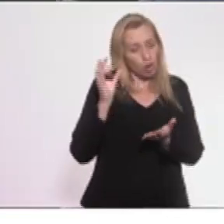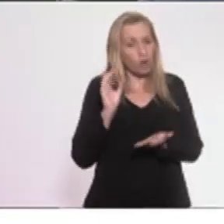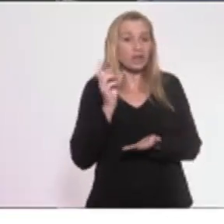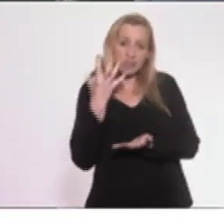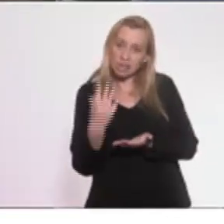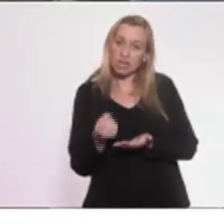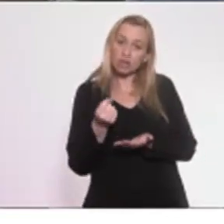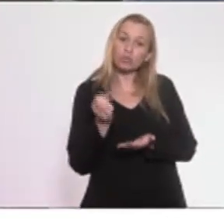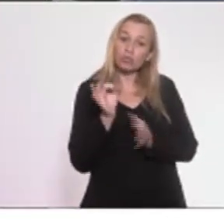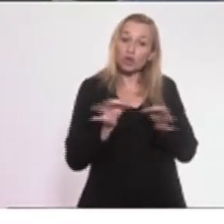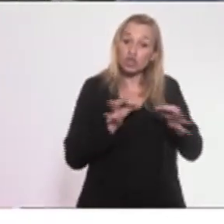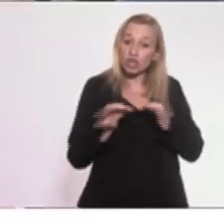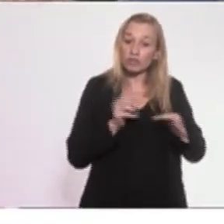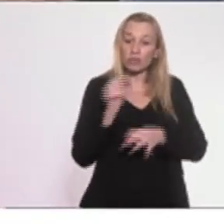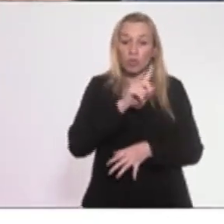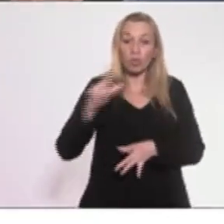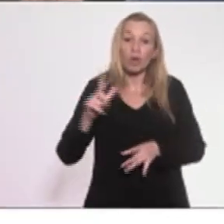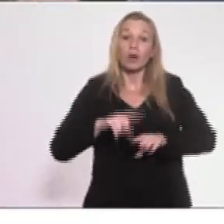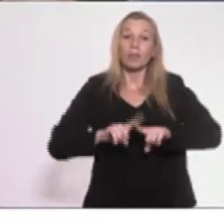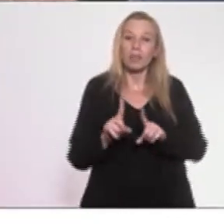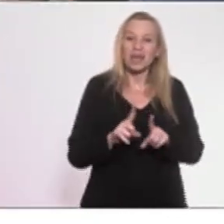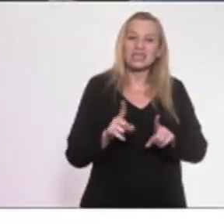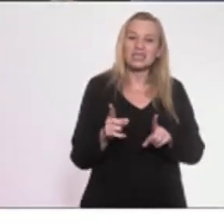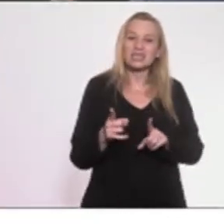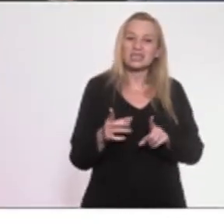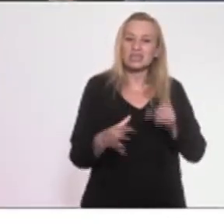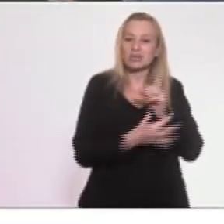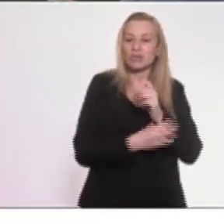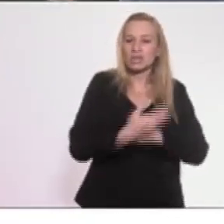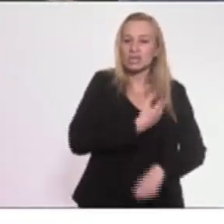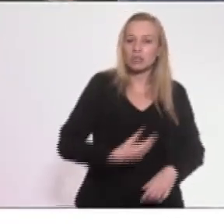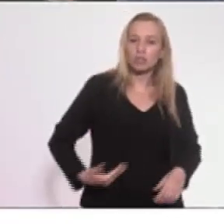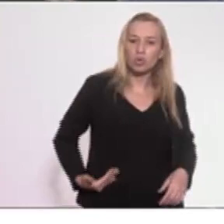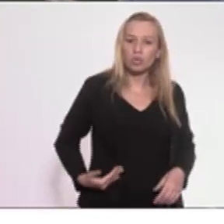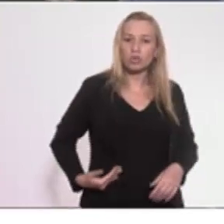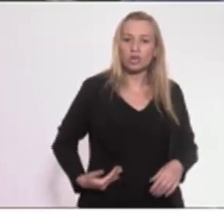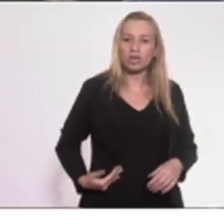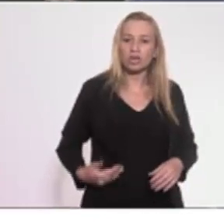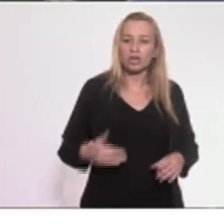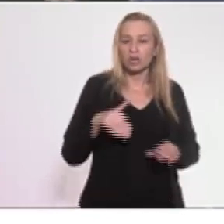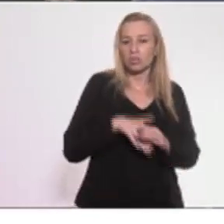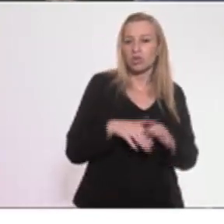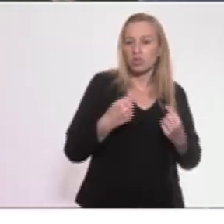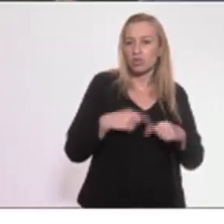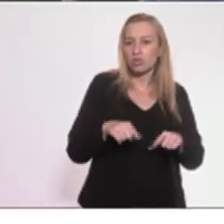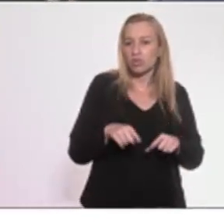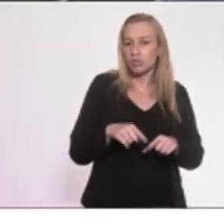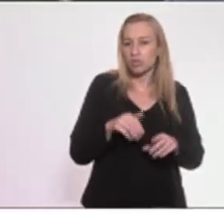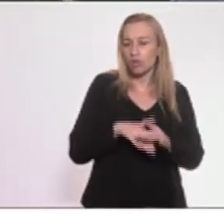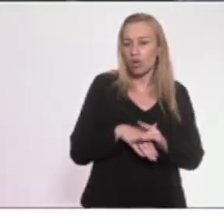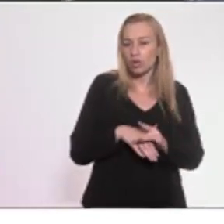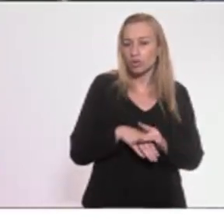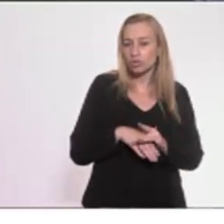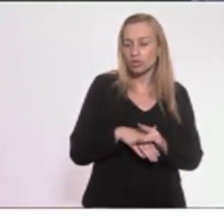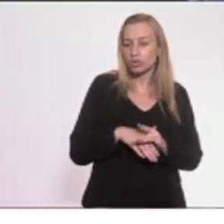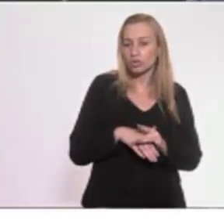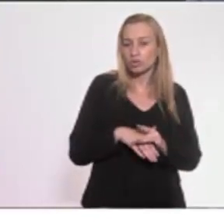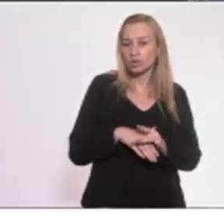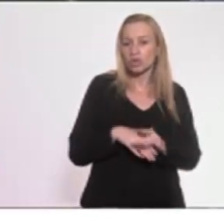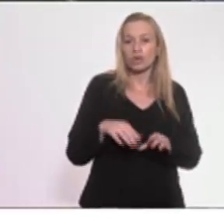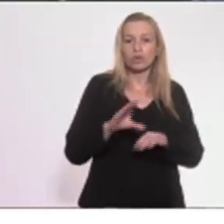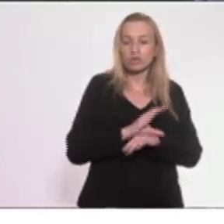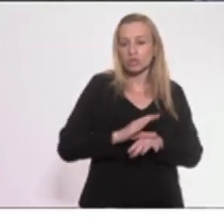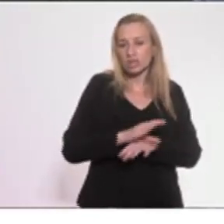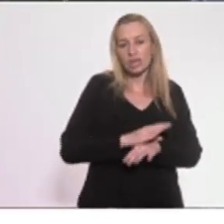deputado Felipe Albel, mas acolher a Comissão de Segurança Pública, quero manter o meu voto pela constitucionalidade. E assim o projeto vai avançar com as